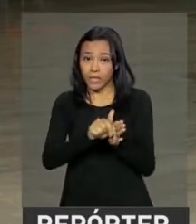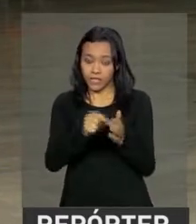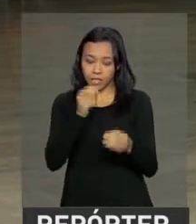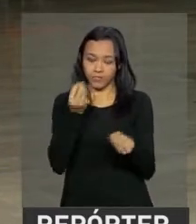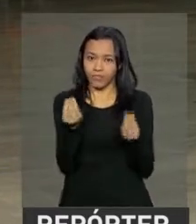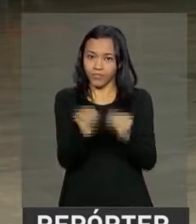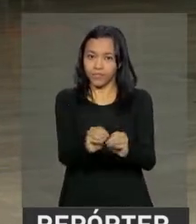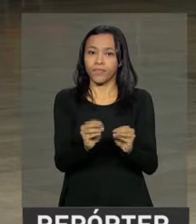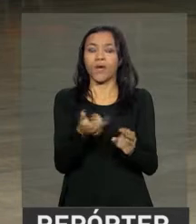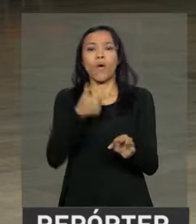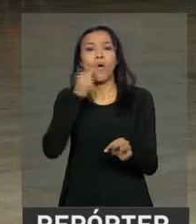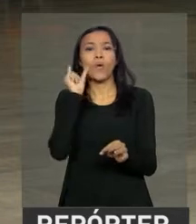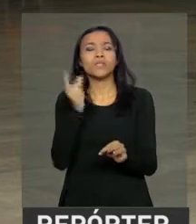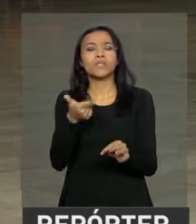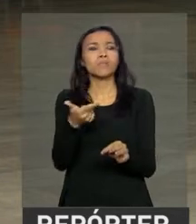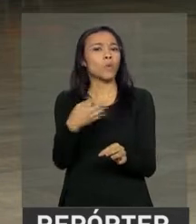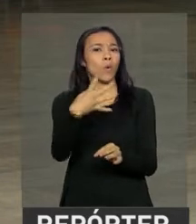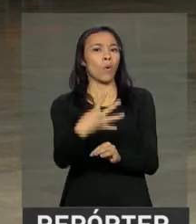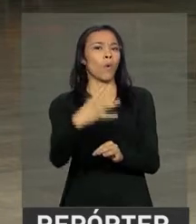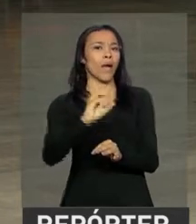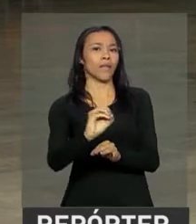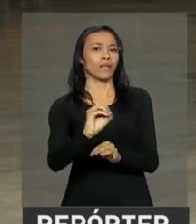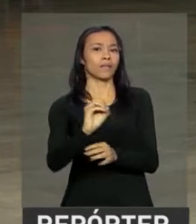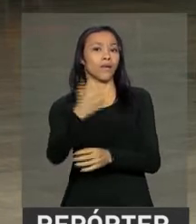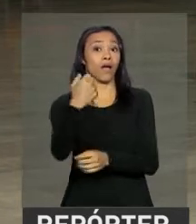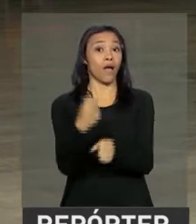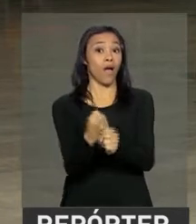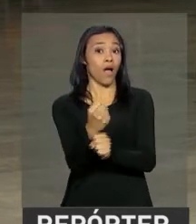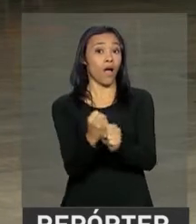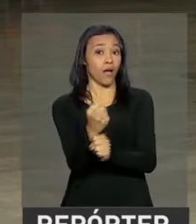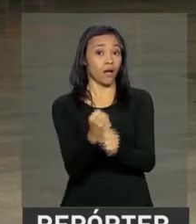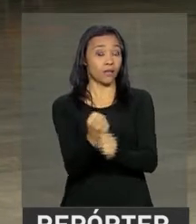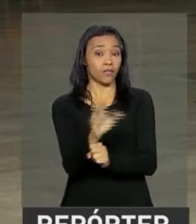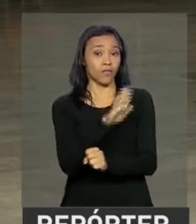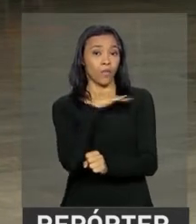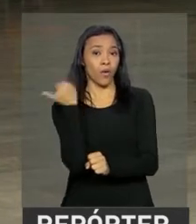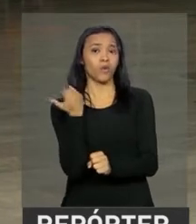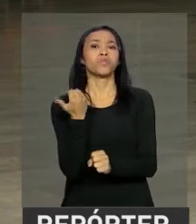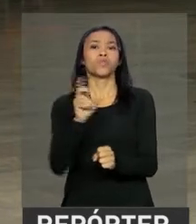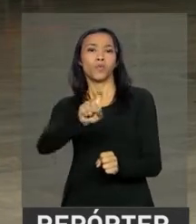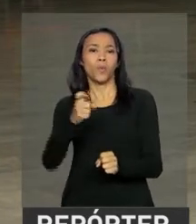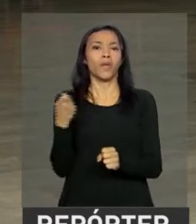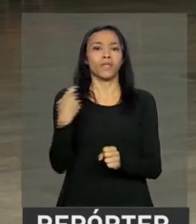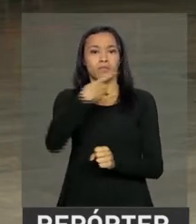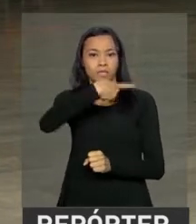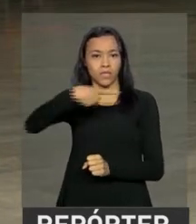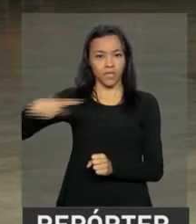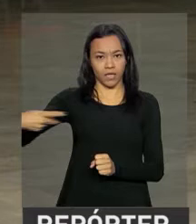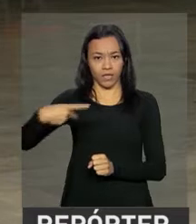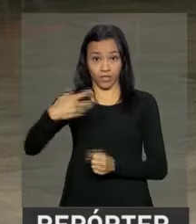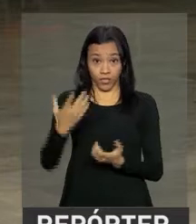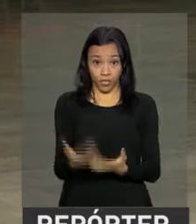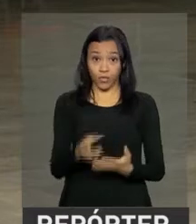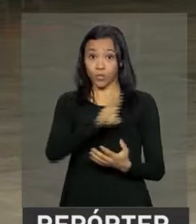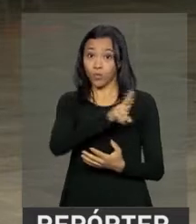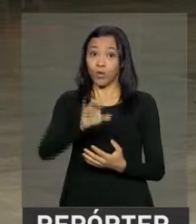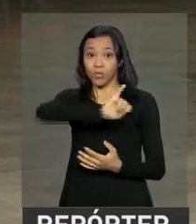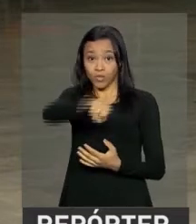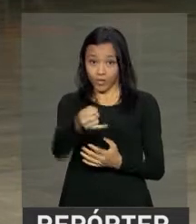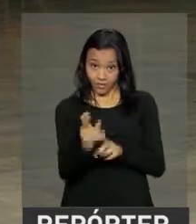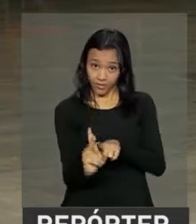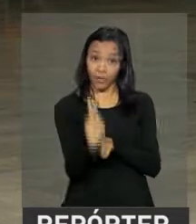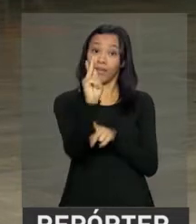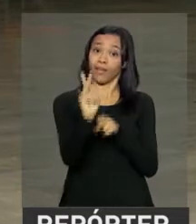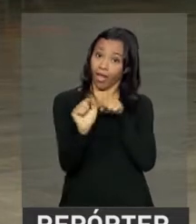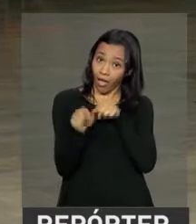que ontem foram completados 40 anos da morte, do falecimento do ex-presidente da República, Juscelino